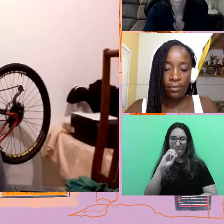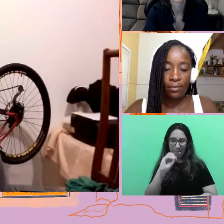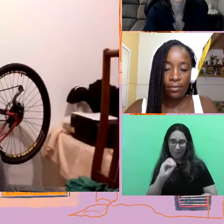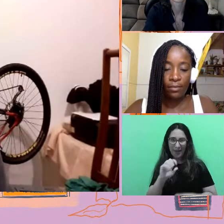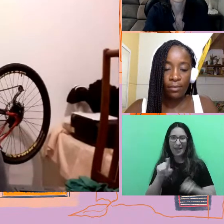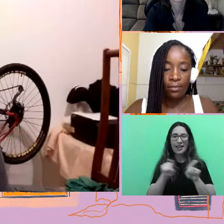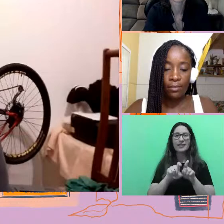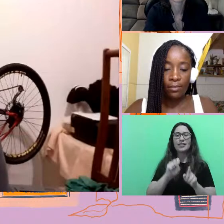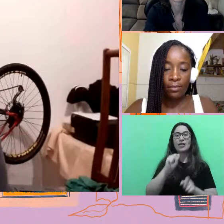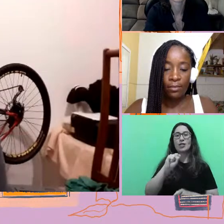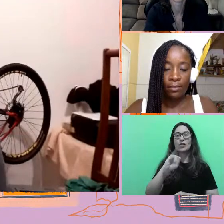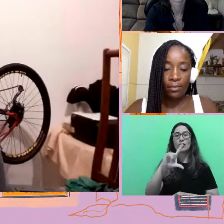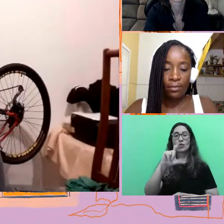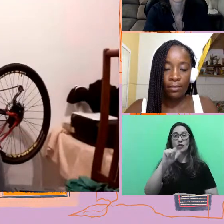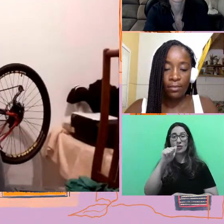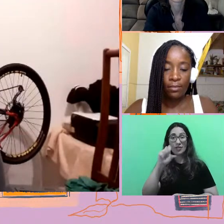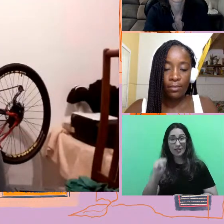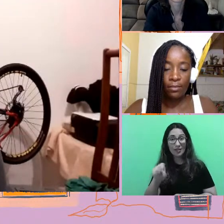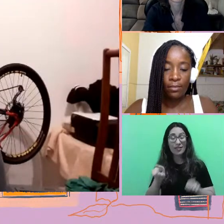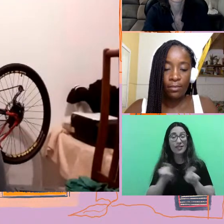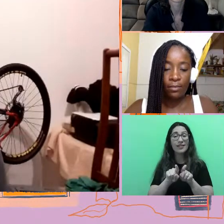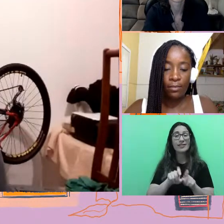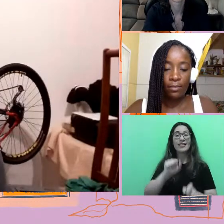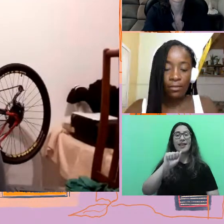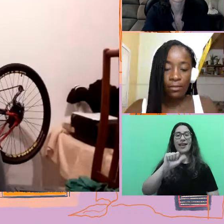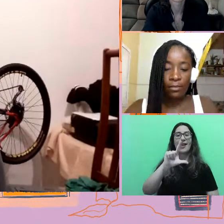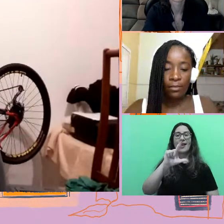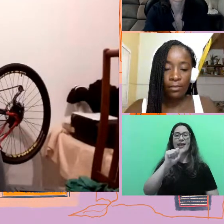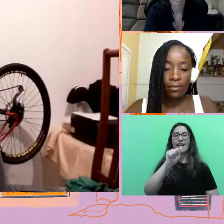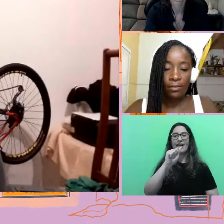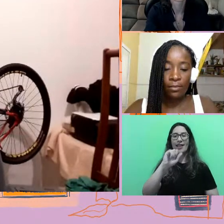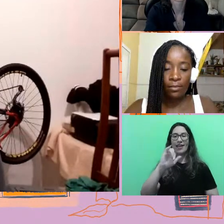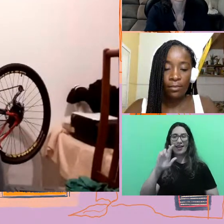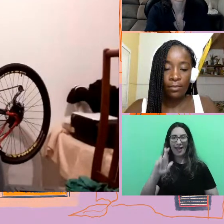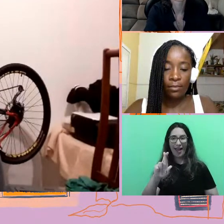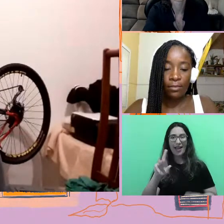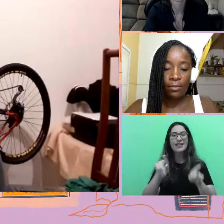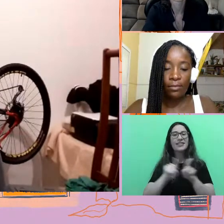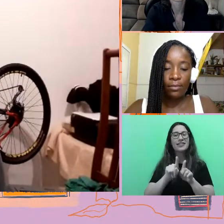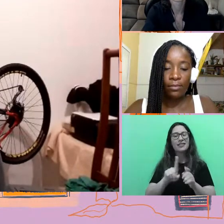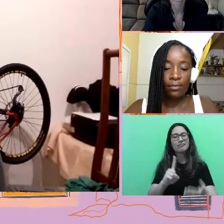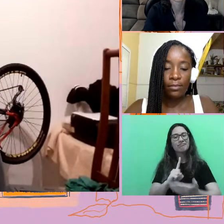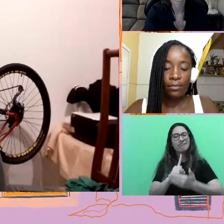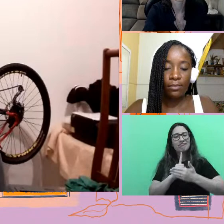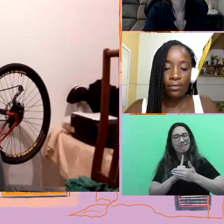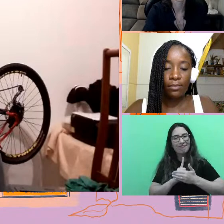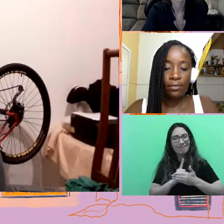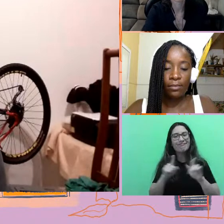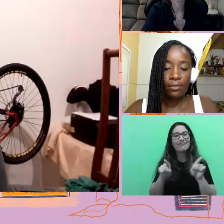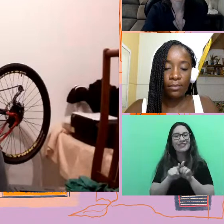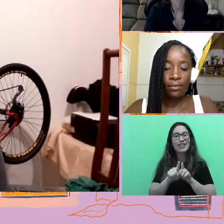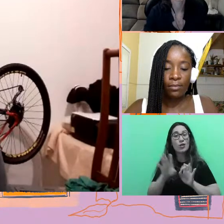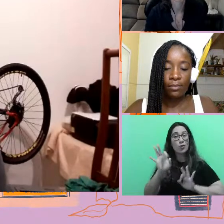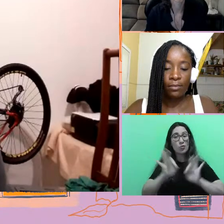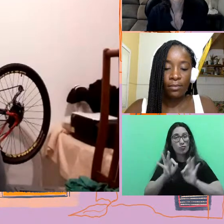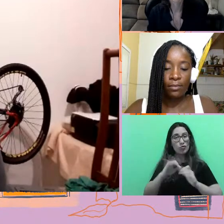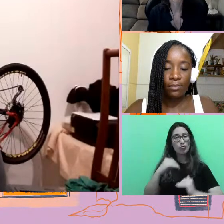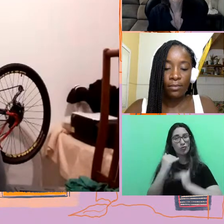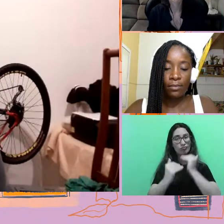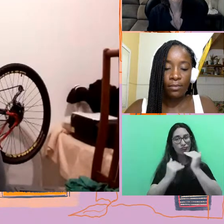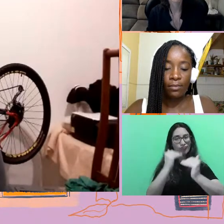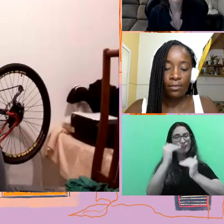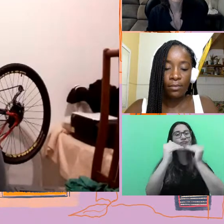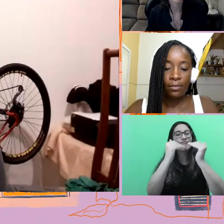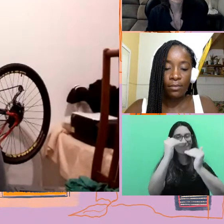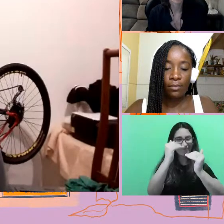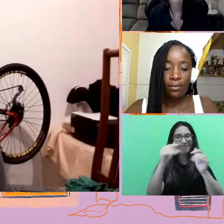a Laís, que são pessoas que nos acolheram lá, faz o projeto também andar, caminhar, né, e acontecer